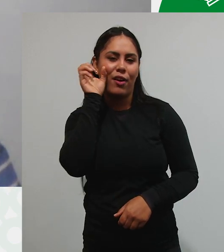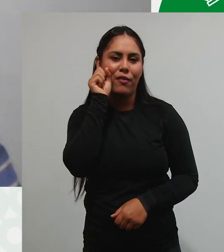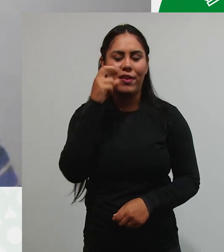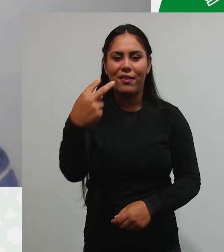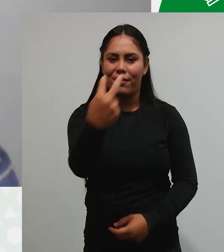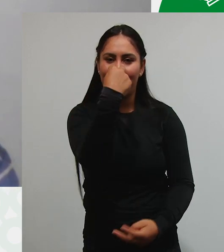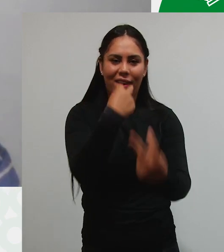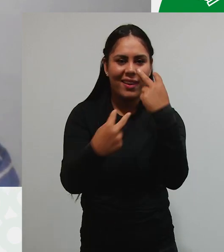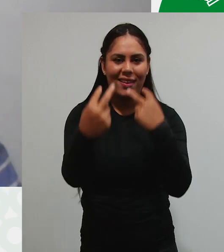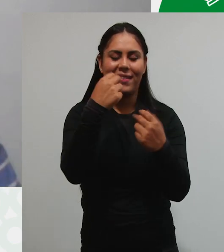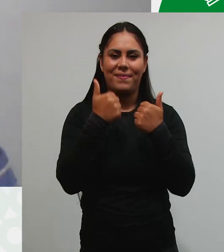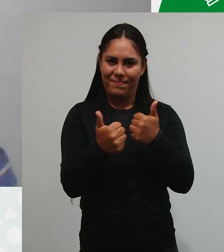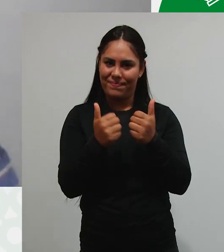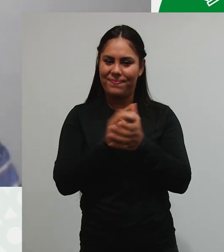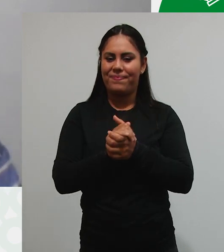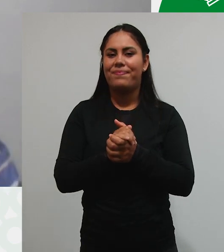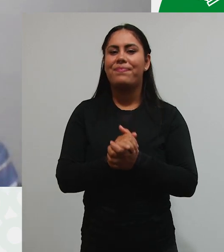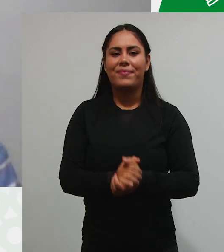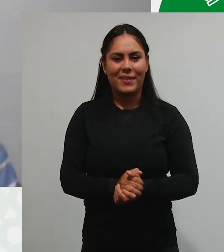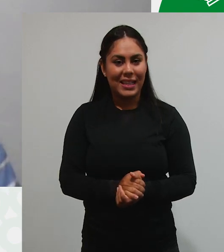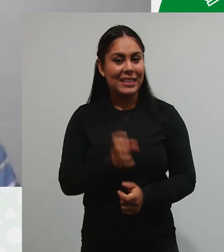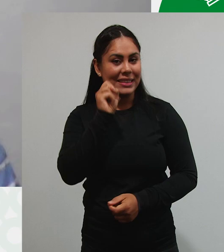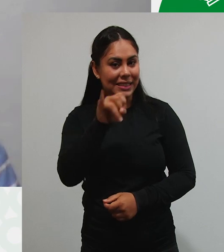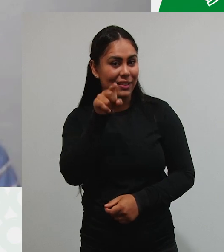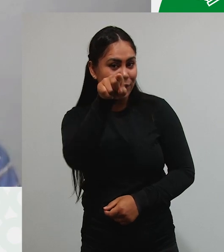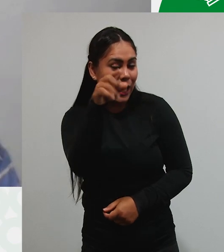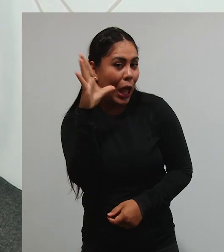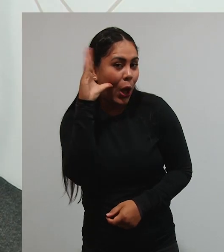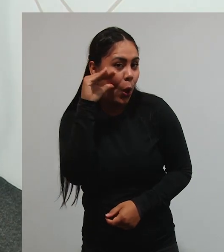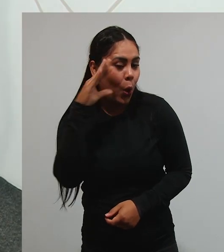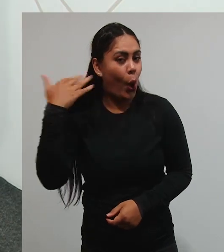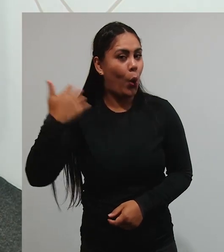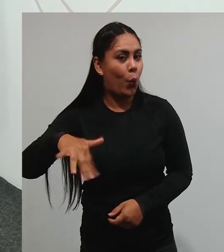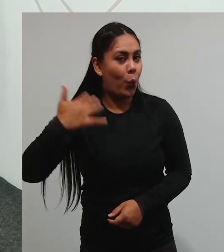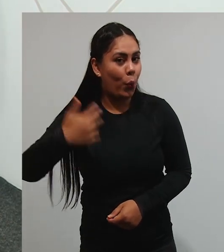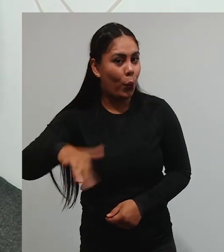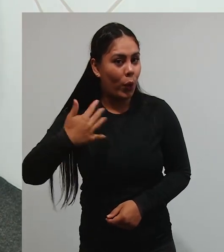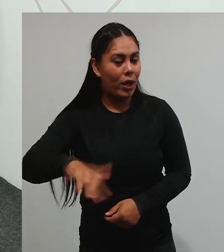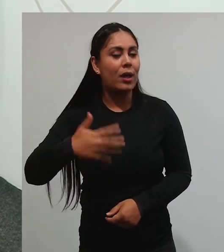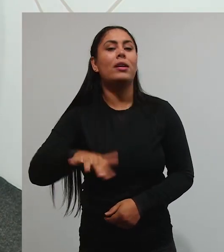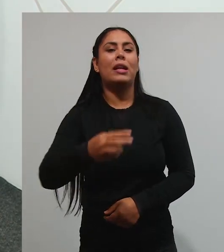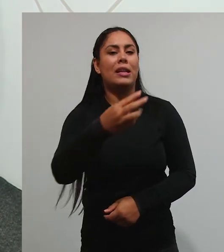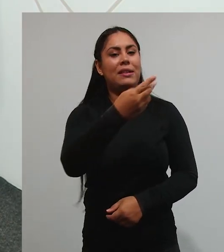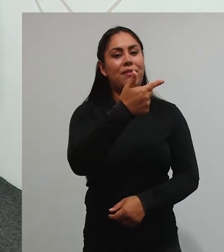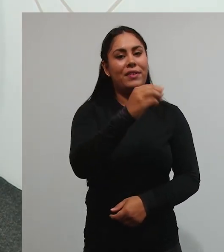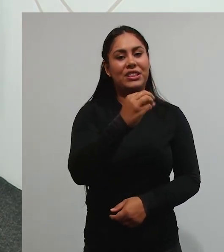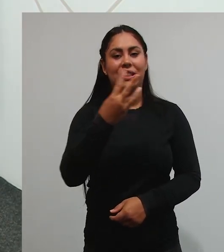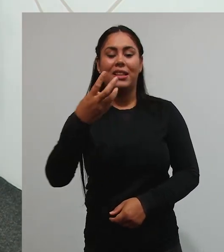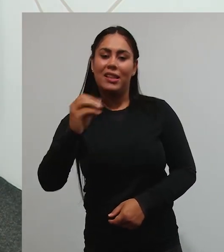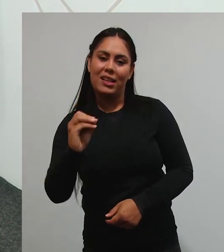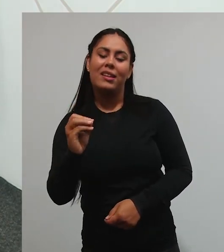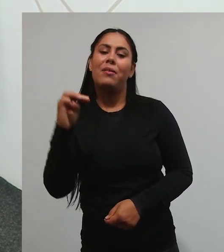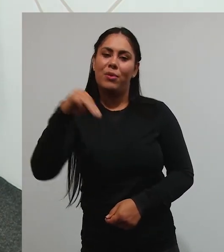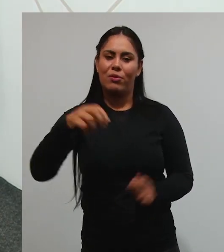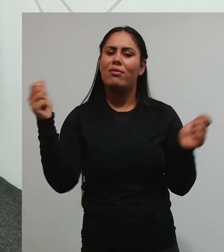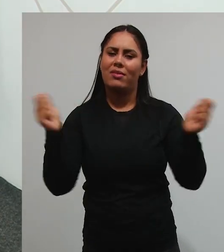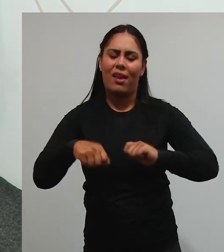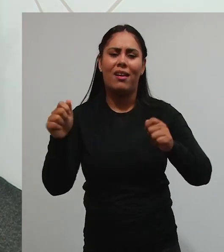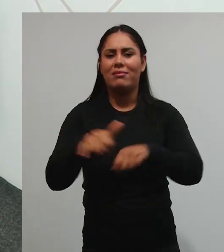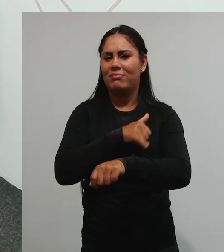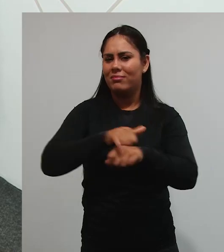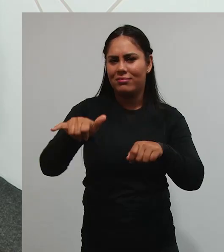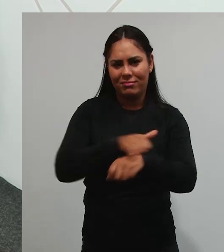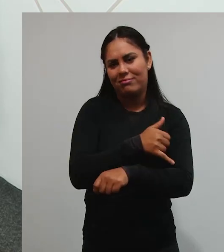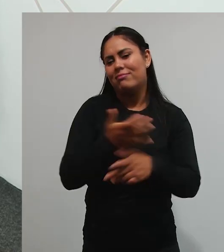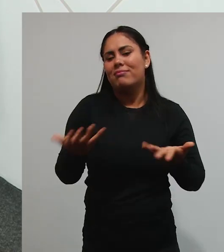e todas que vão me ouvir, que vão me ver. Bom, se você ficou curioso, né, aqui em 30, 20